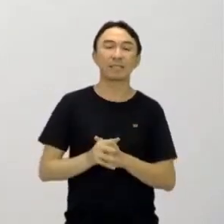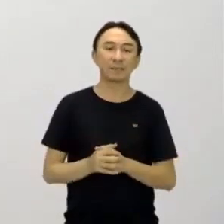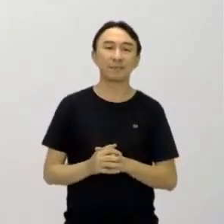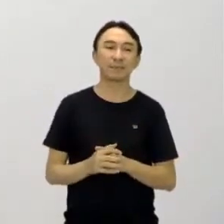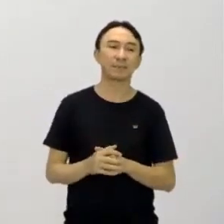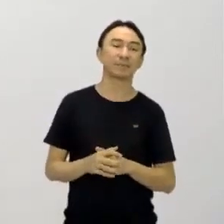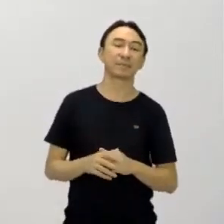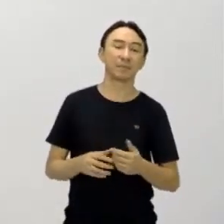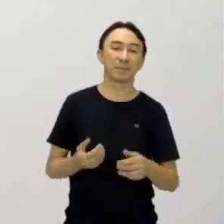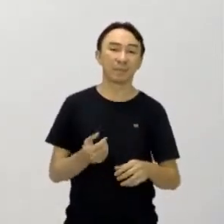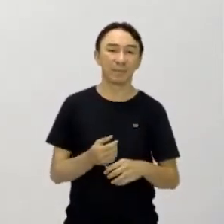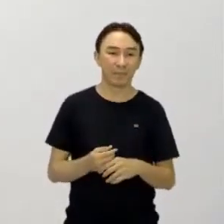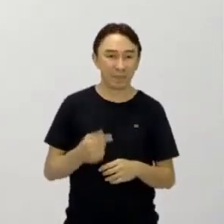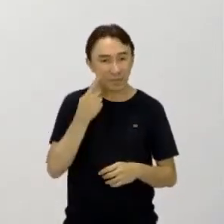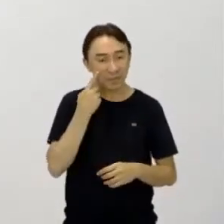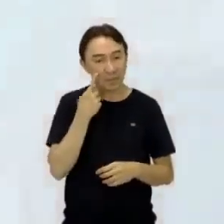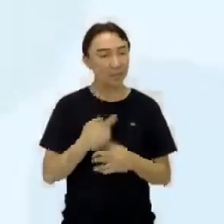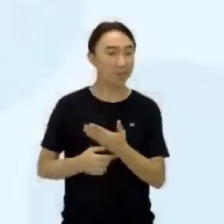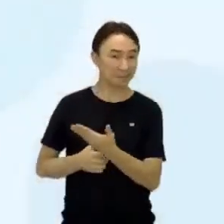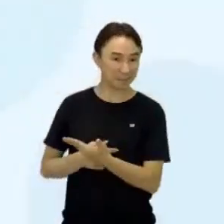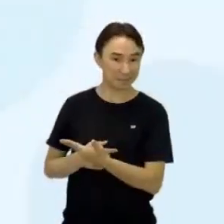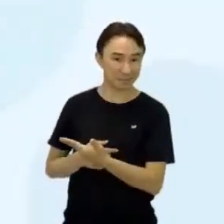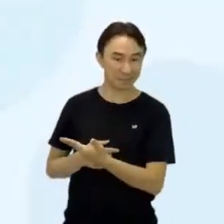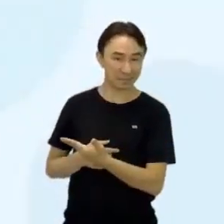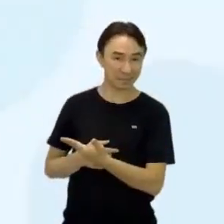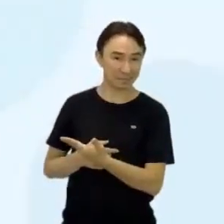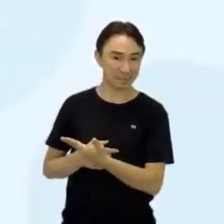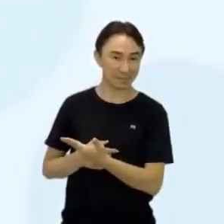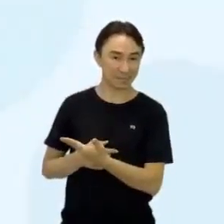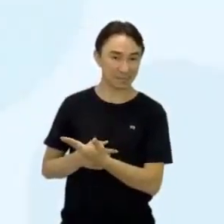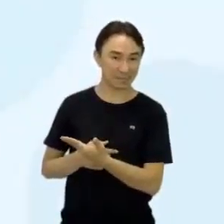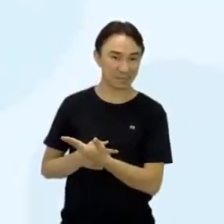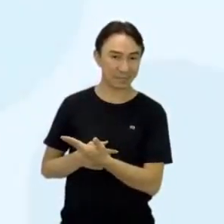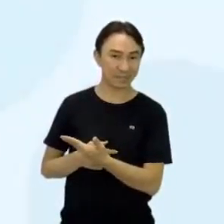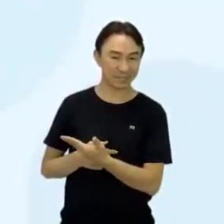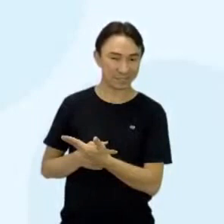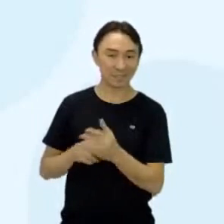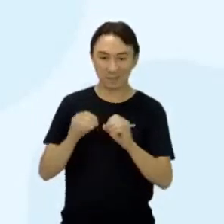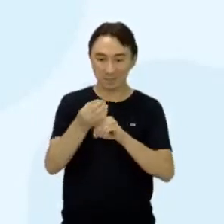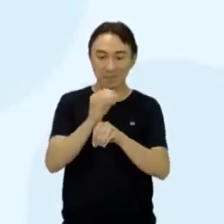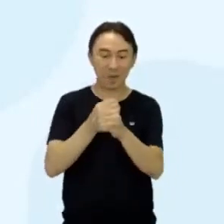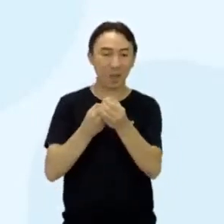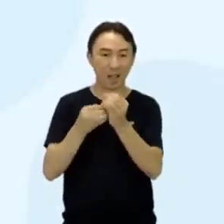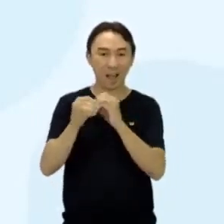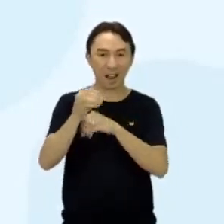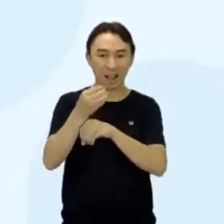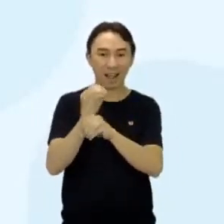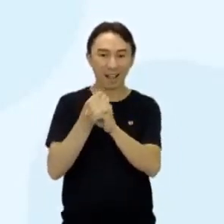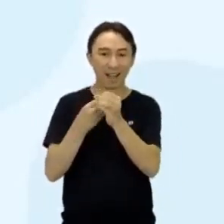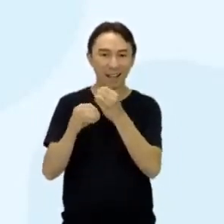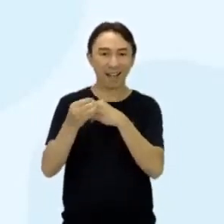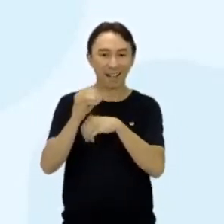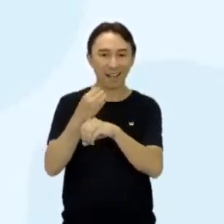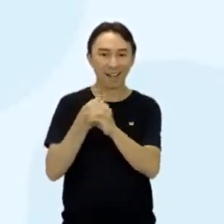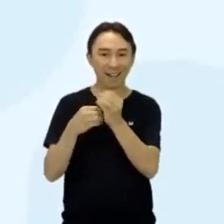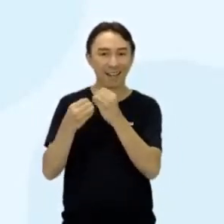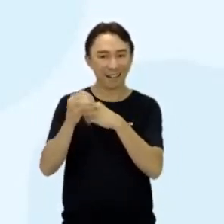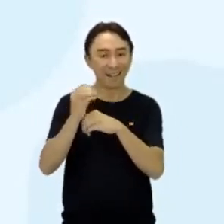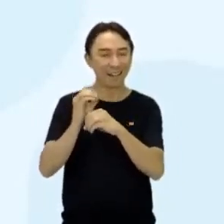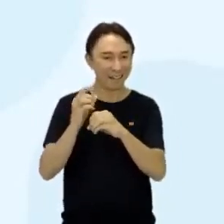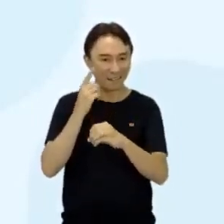aula. Olha a vibração das moléculas aí, olha só. E essa vibração indica, pela